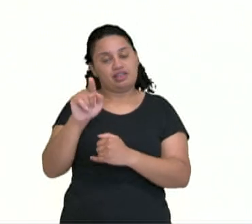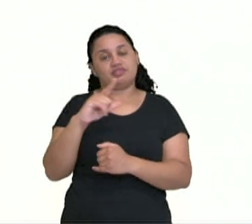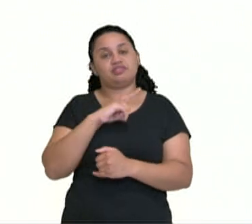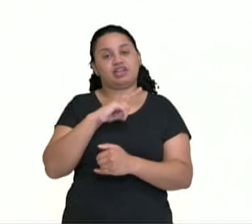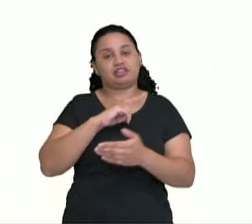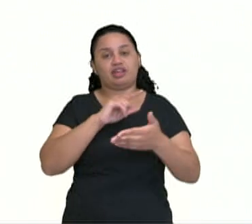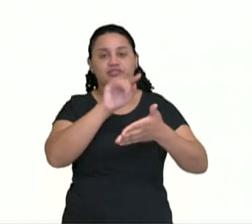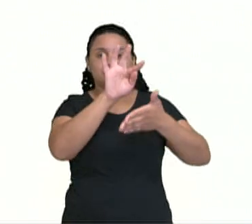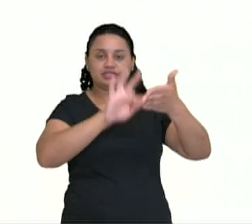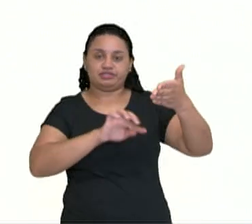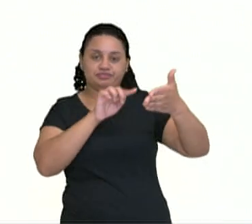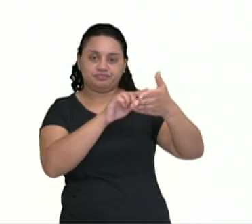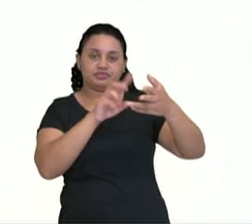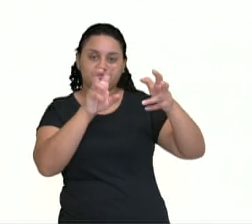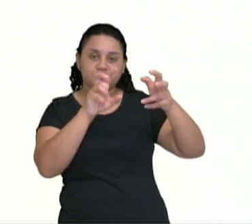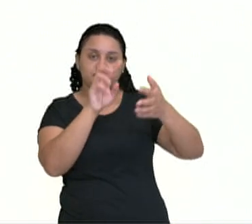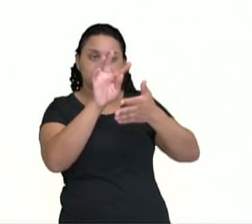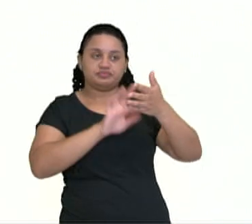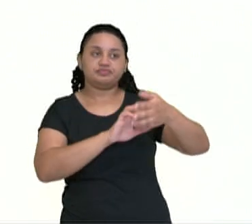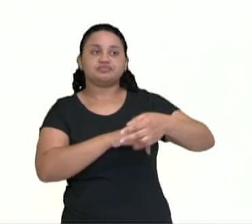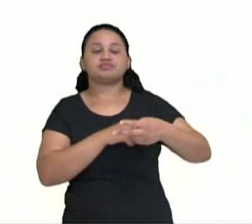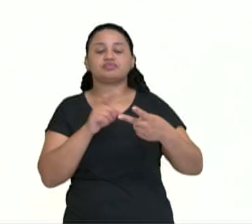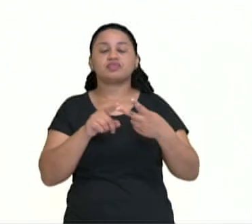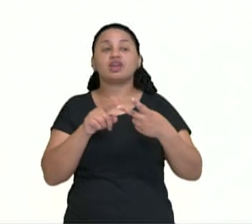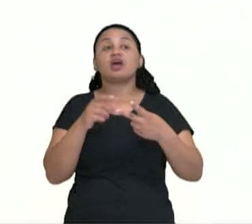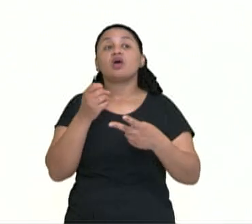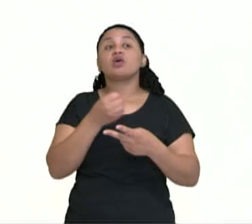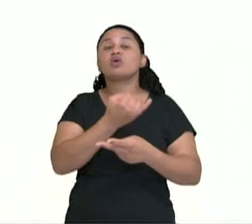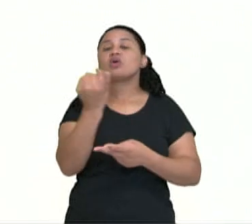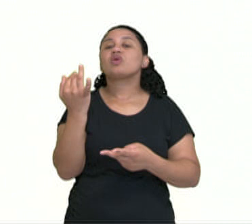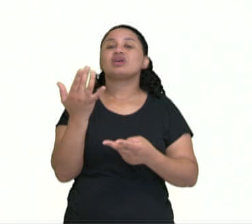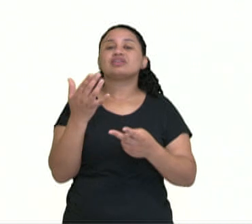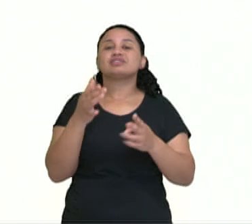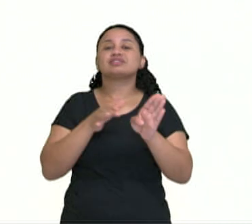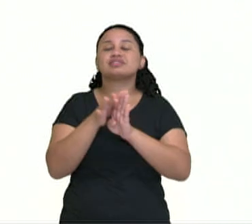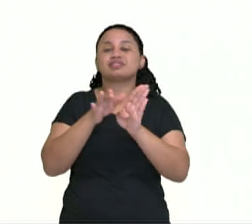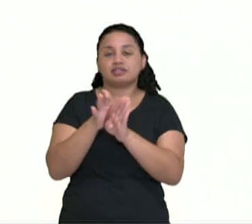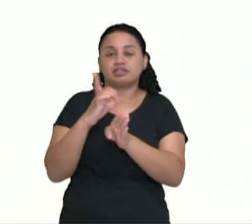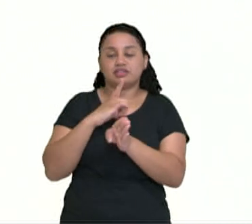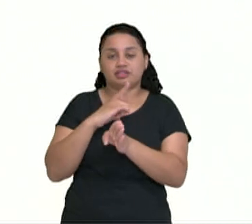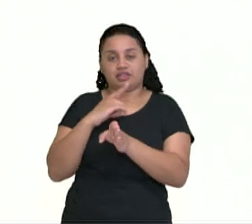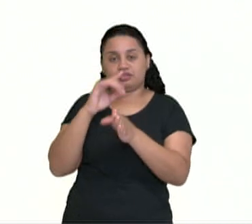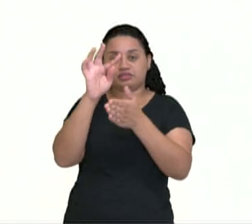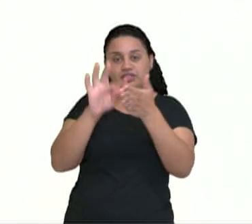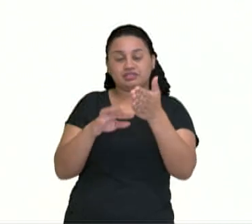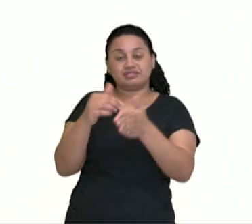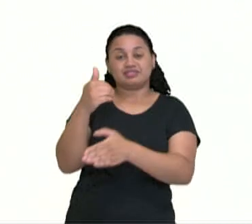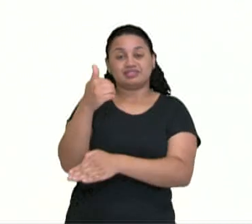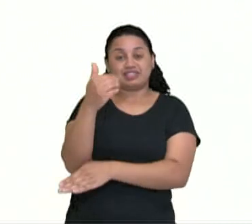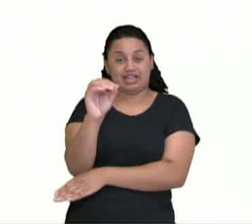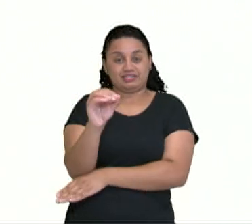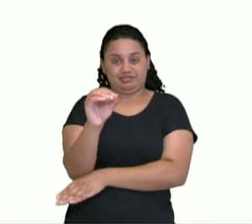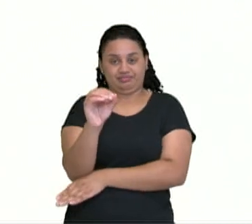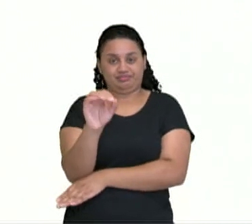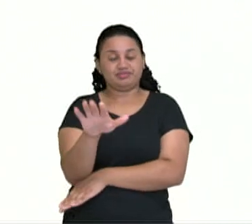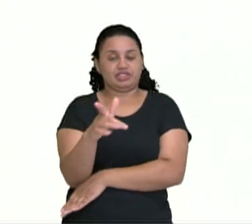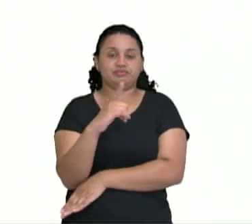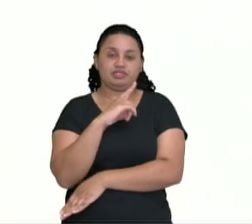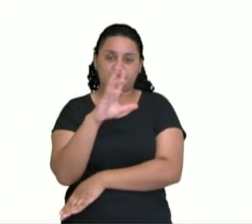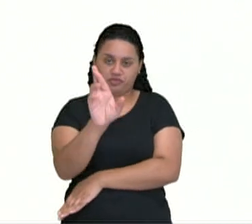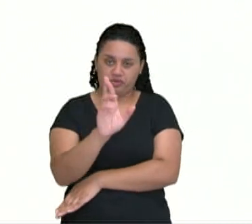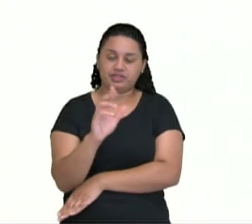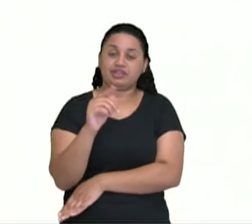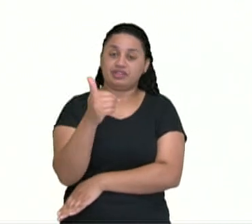texto. Quantas dicas foram dadas nesse texto? Foram 10. Vejam, vocês têm 10 dicas para colocar